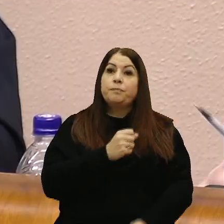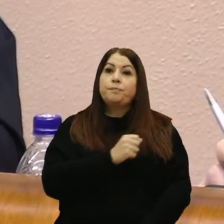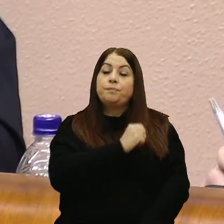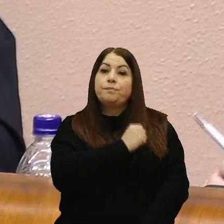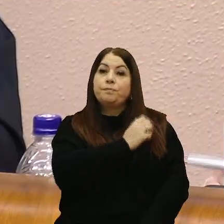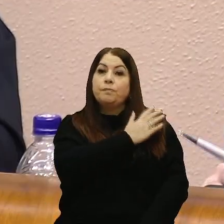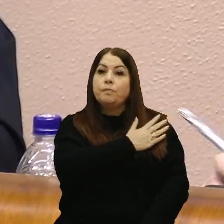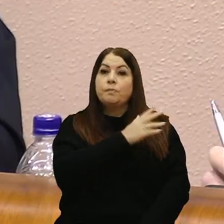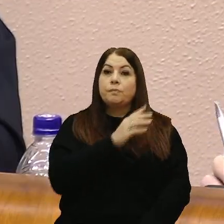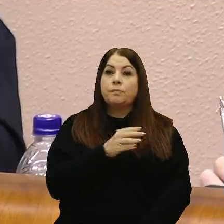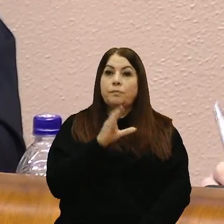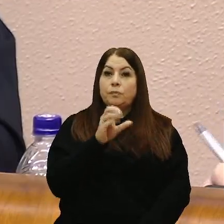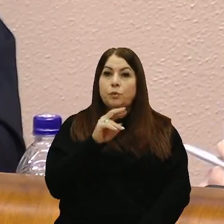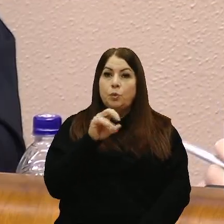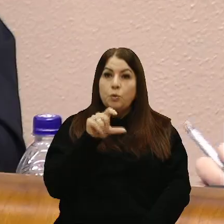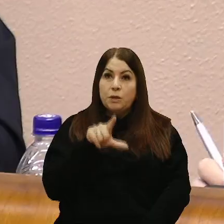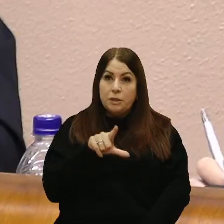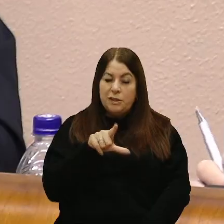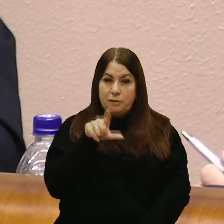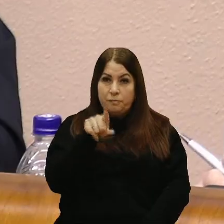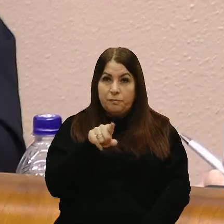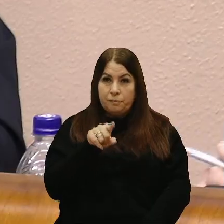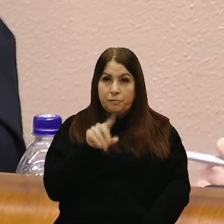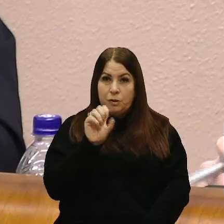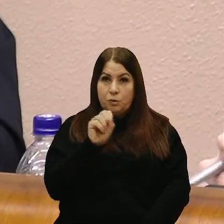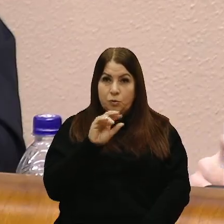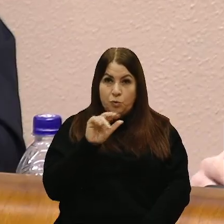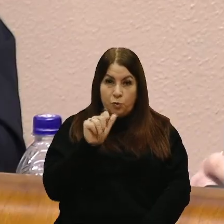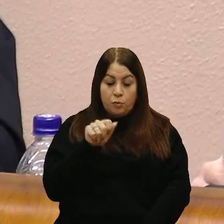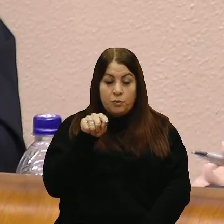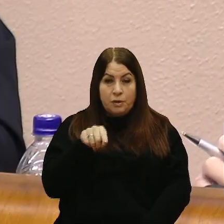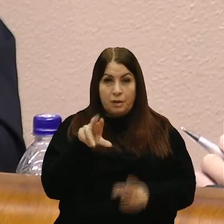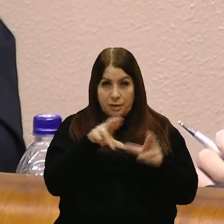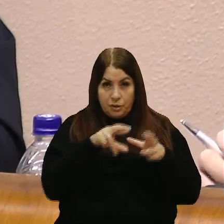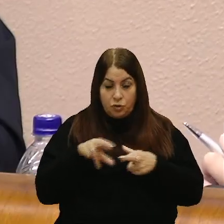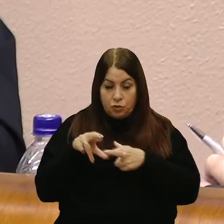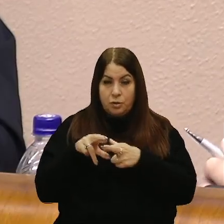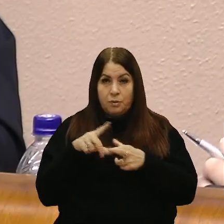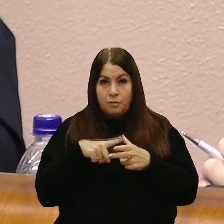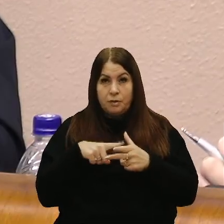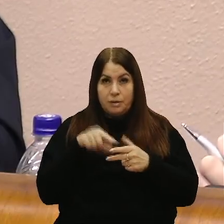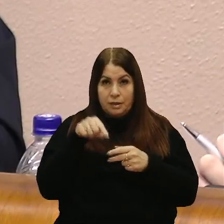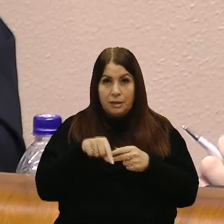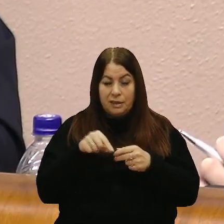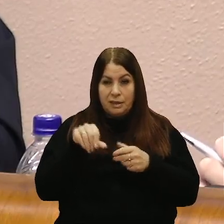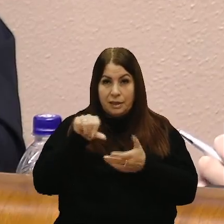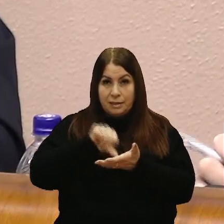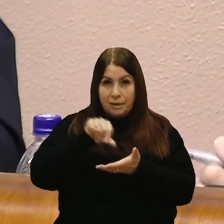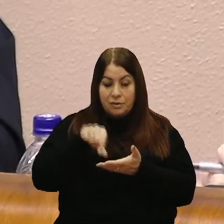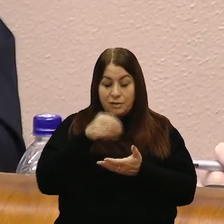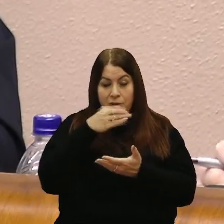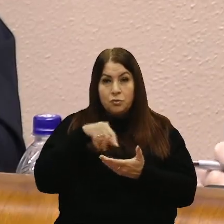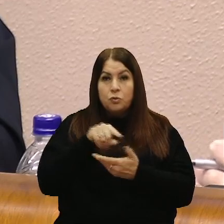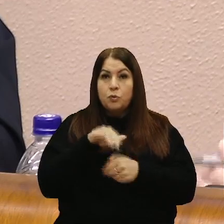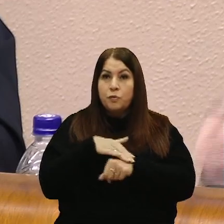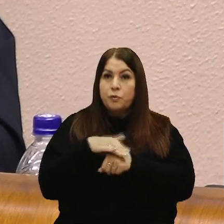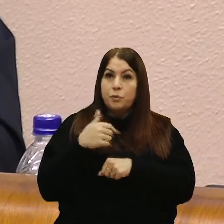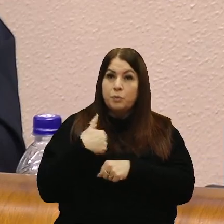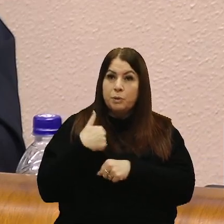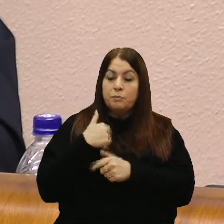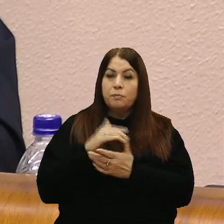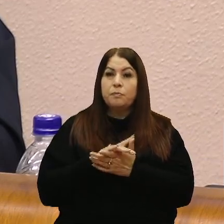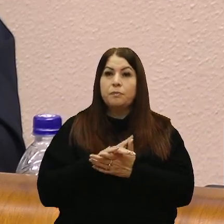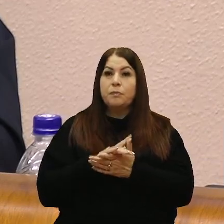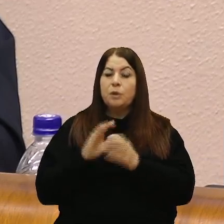Souza, aqui da Coordenadoria Regional CREPDEC 9, que é da nossa região, que tem sede aqui em Caxias do Sul, conversou comigo lá